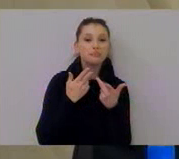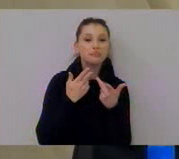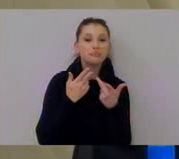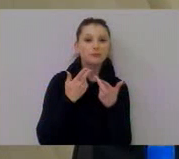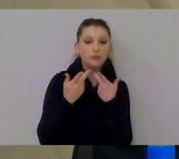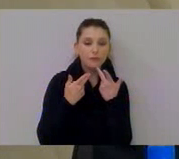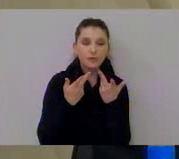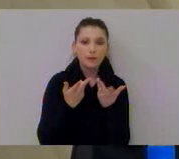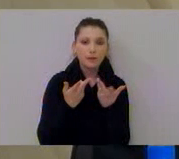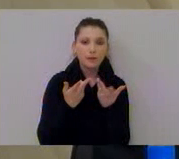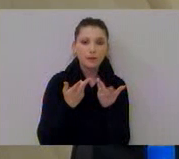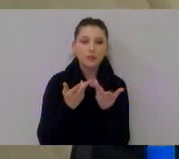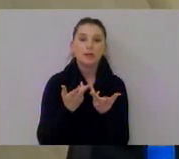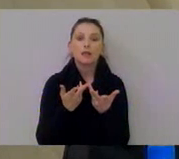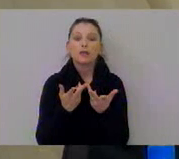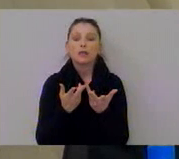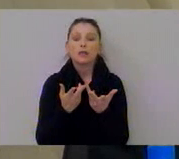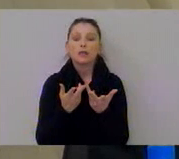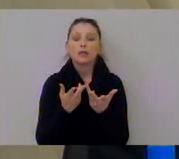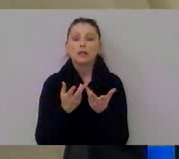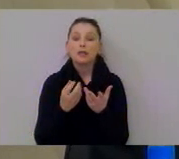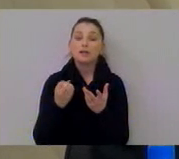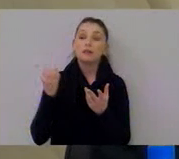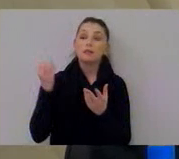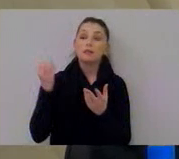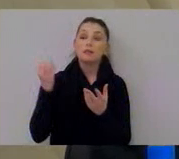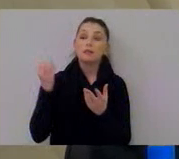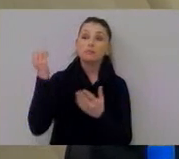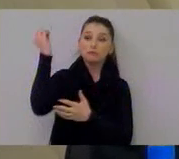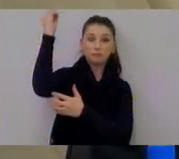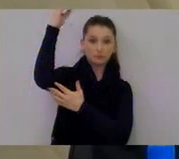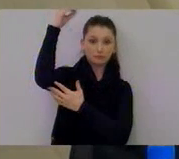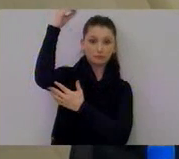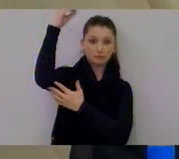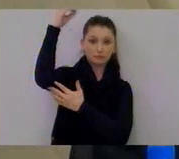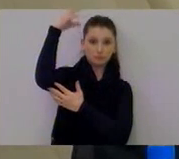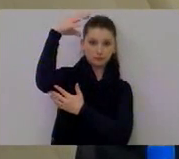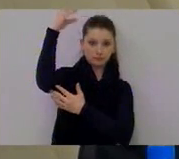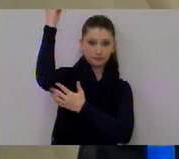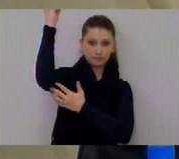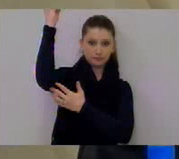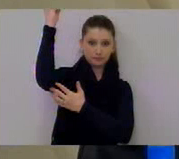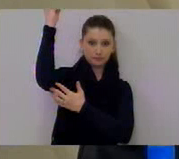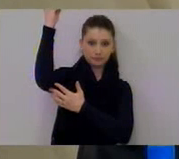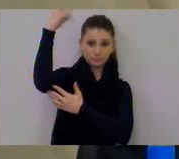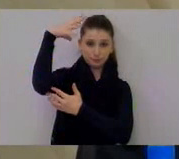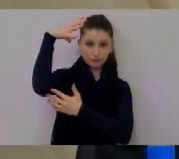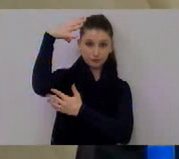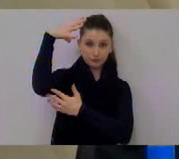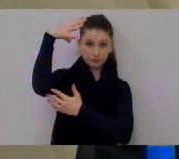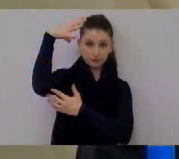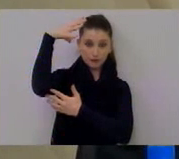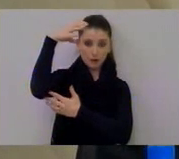colocação de semáforo na travessia da Avenida dos